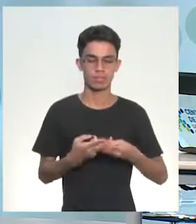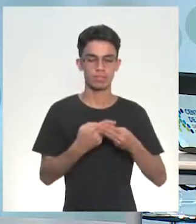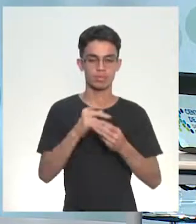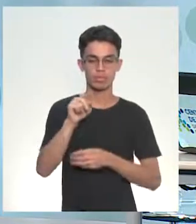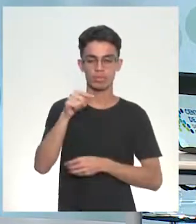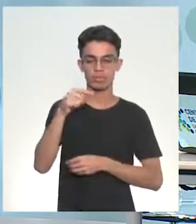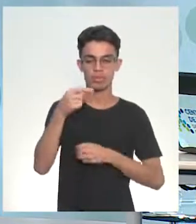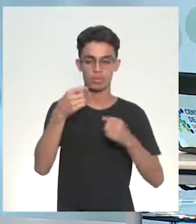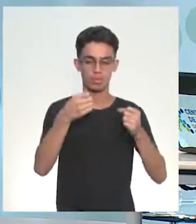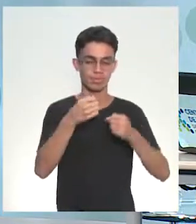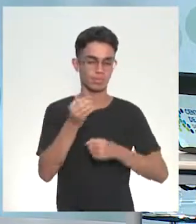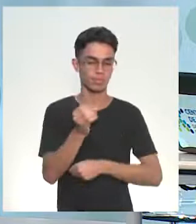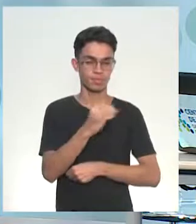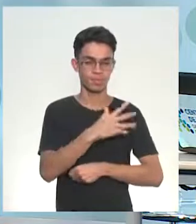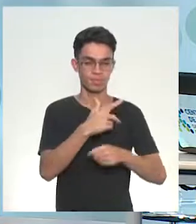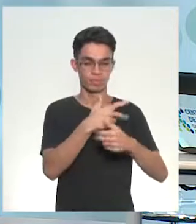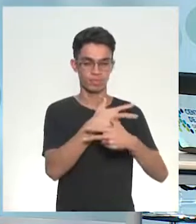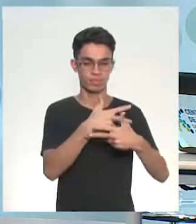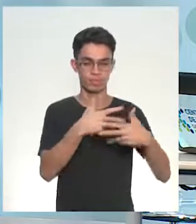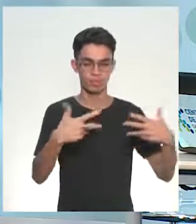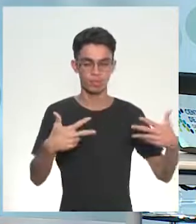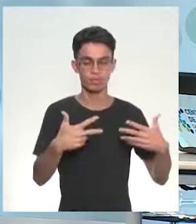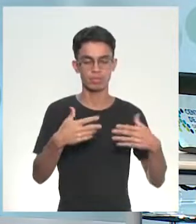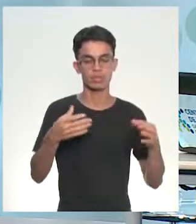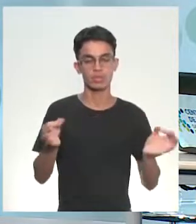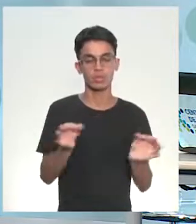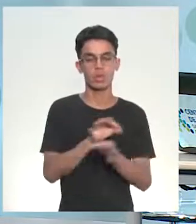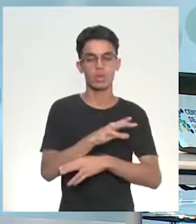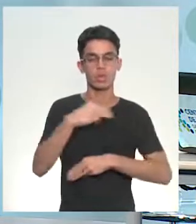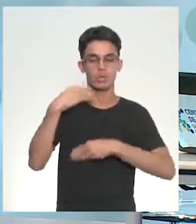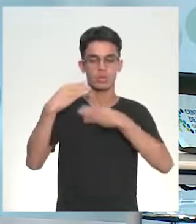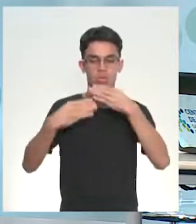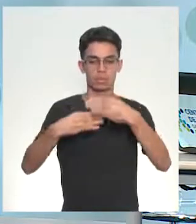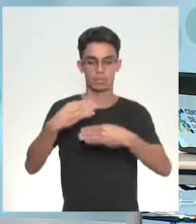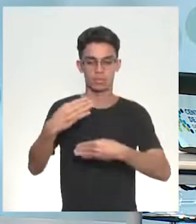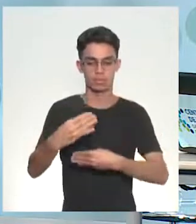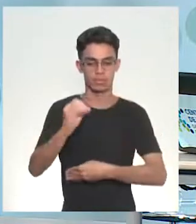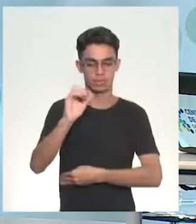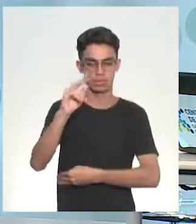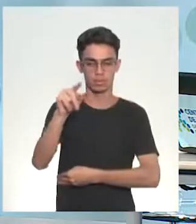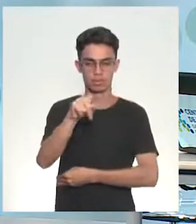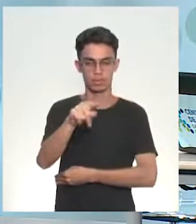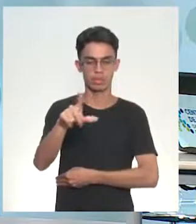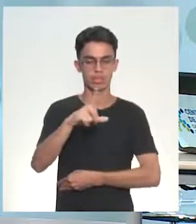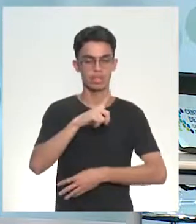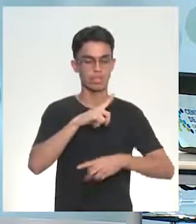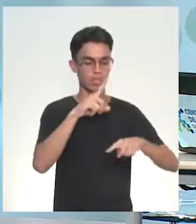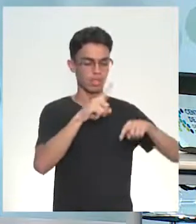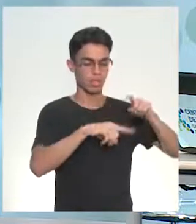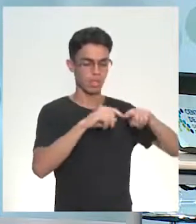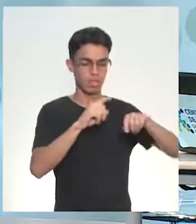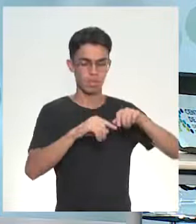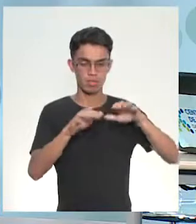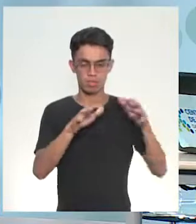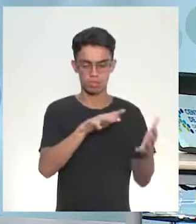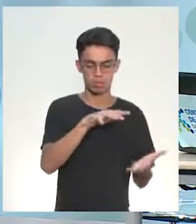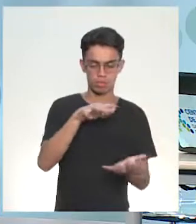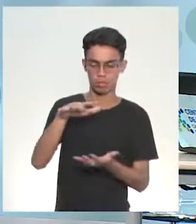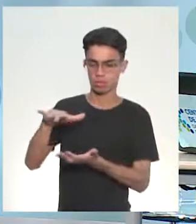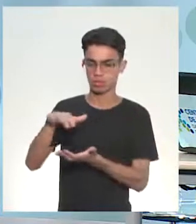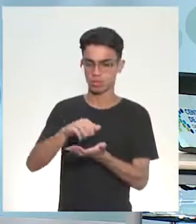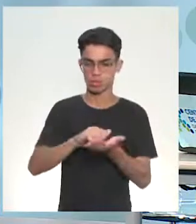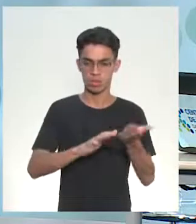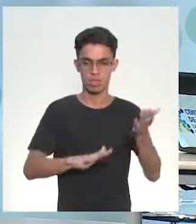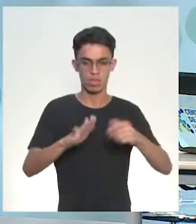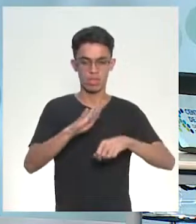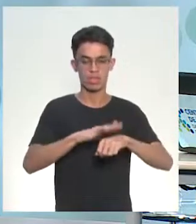algumas novidades aí para terminar nosso bimestre. Tudo tranquilo? Bom, se você tem esse seu material, separe, nós vamos fazer atividades